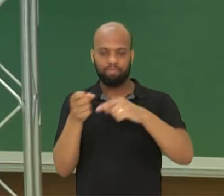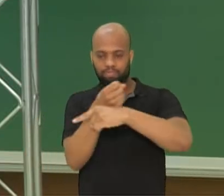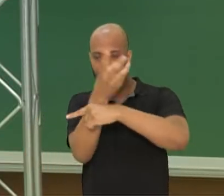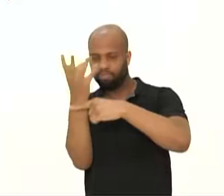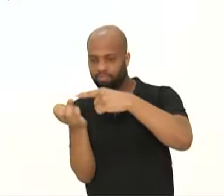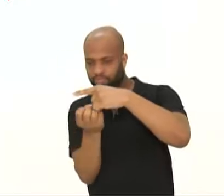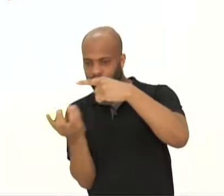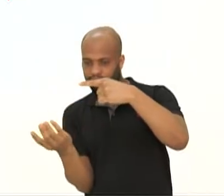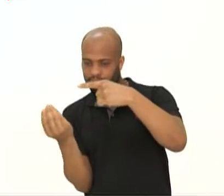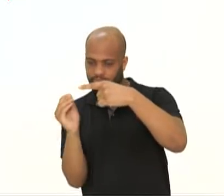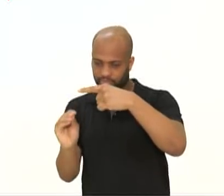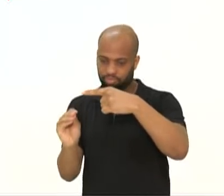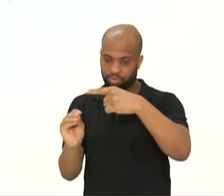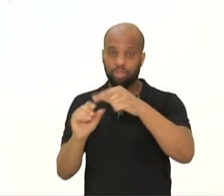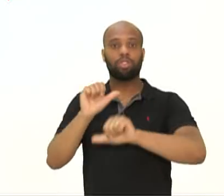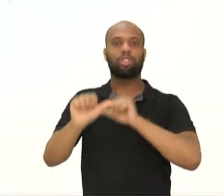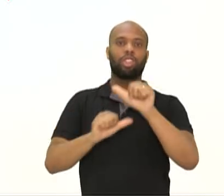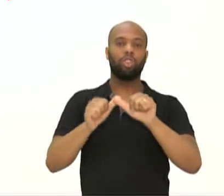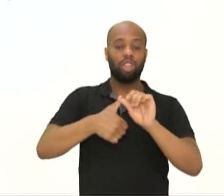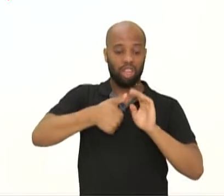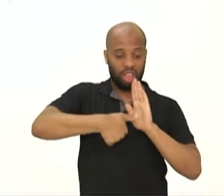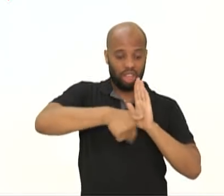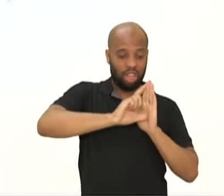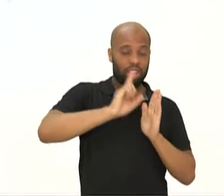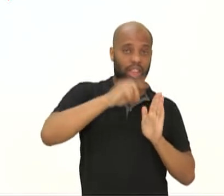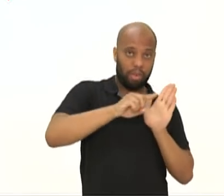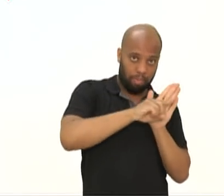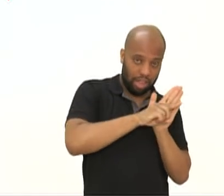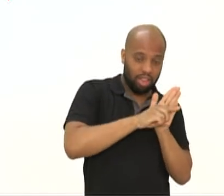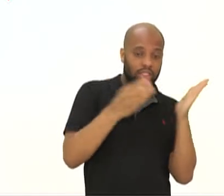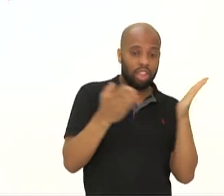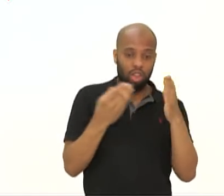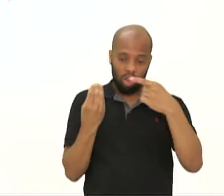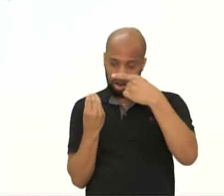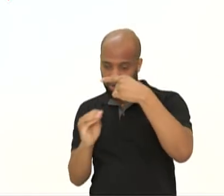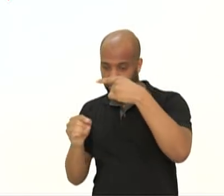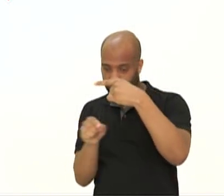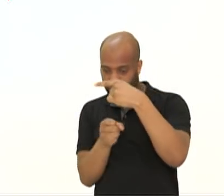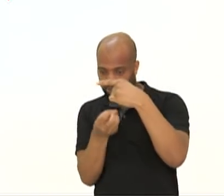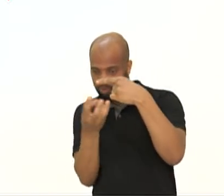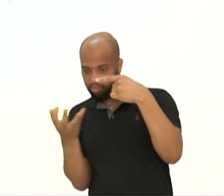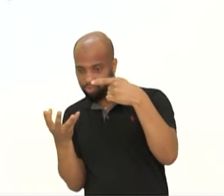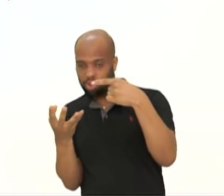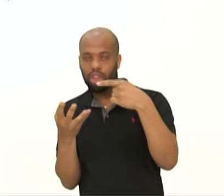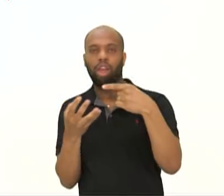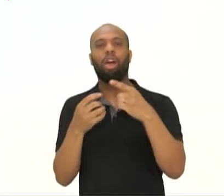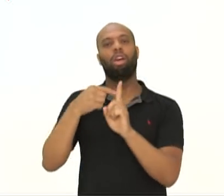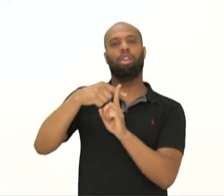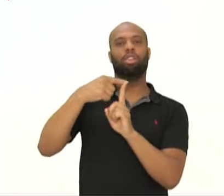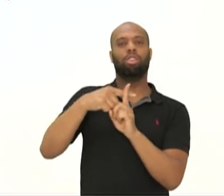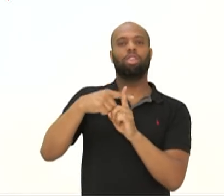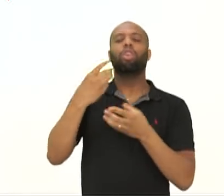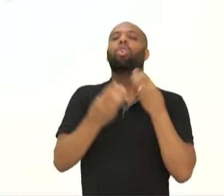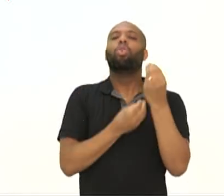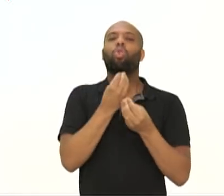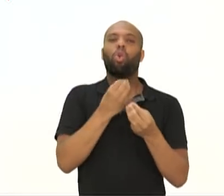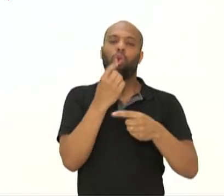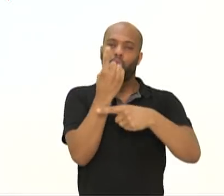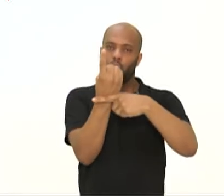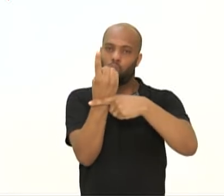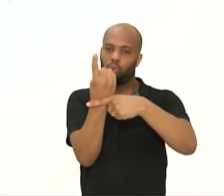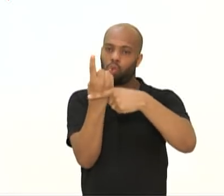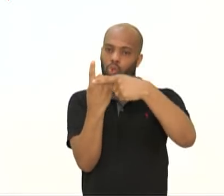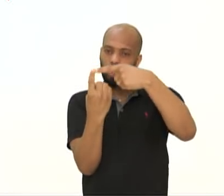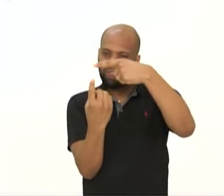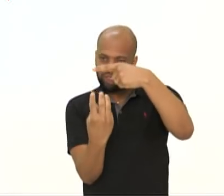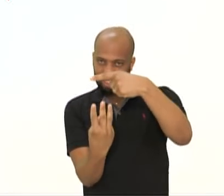fração com o expoente positivo. Então, posso reescrever o a menos n da seguinte forma, 1 sobre a